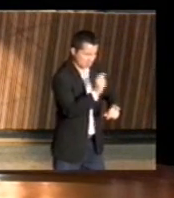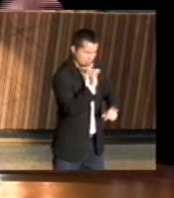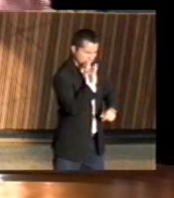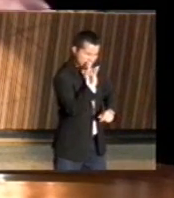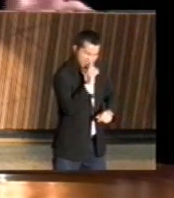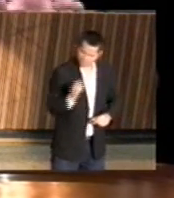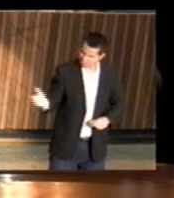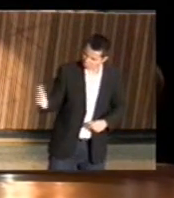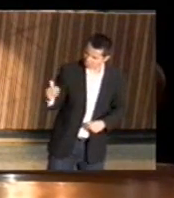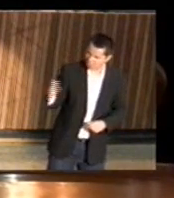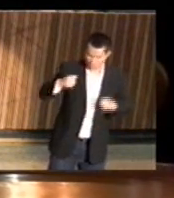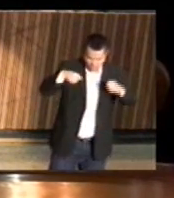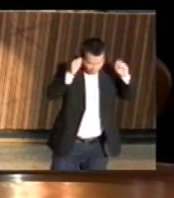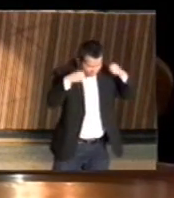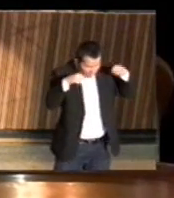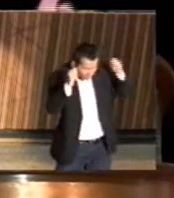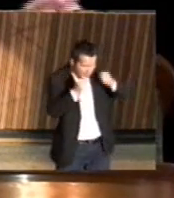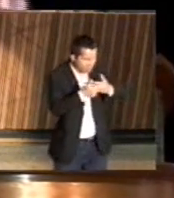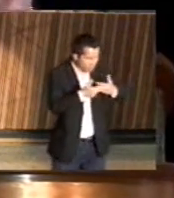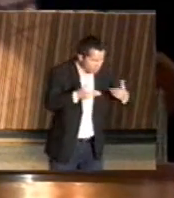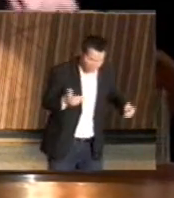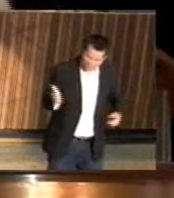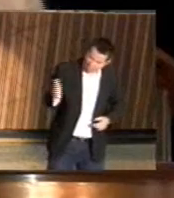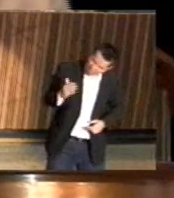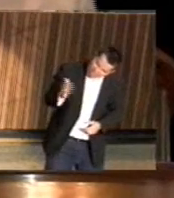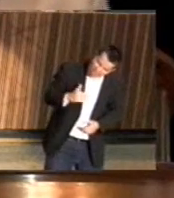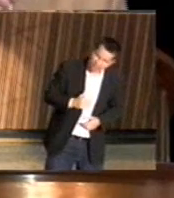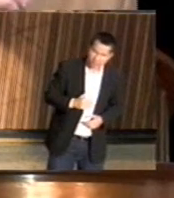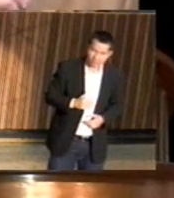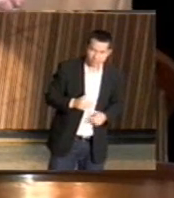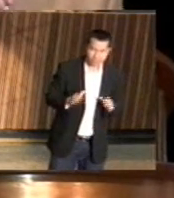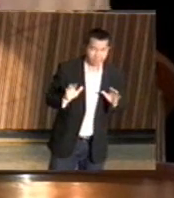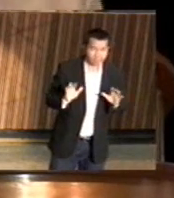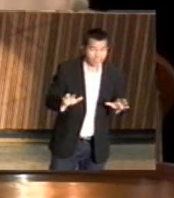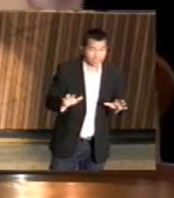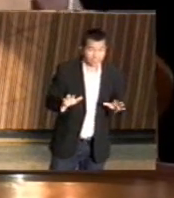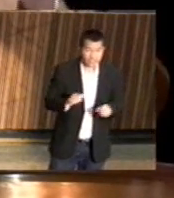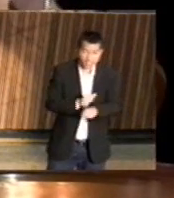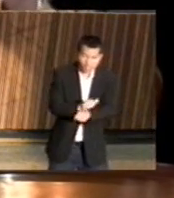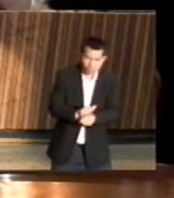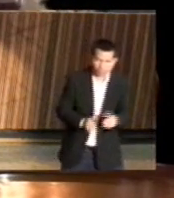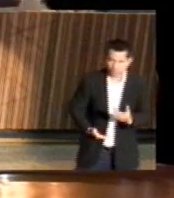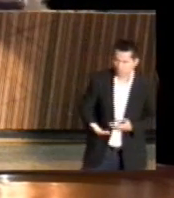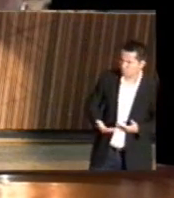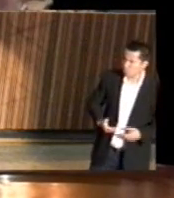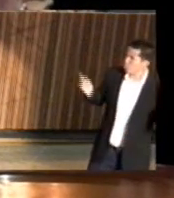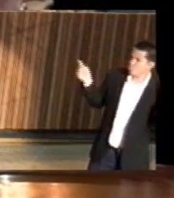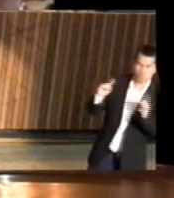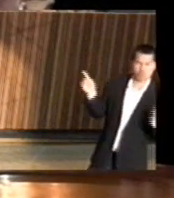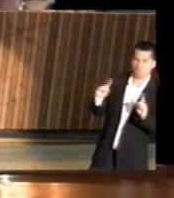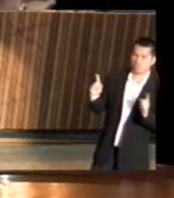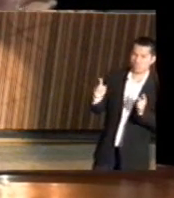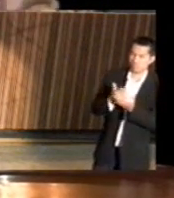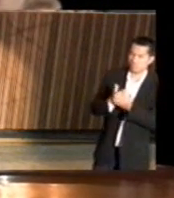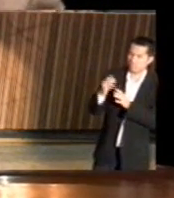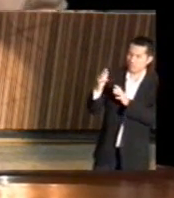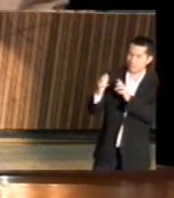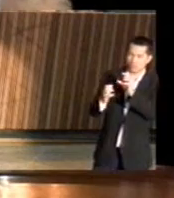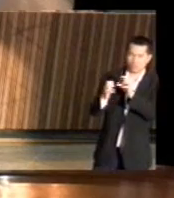Se você tem bons líderes, os times não vão brigar, porque os líderes terão uma postura que